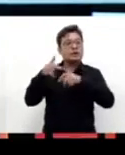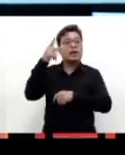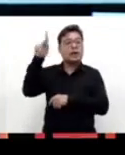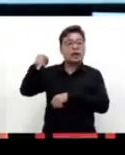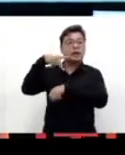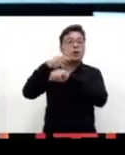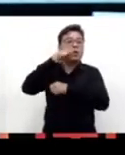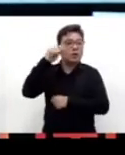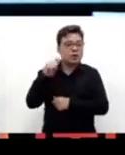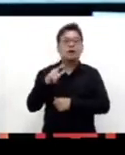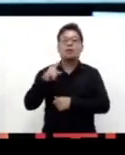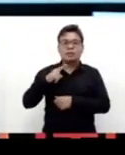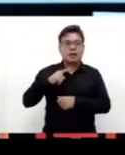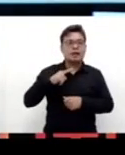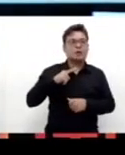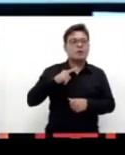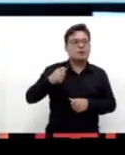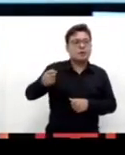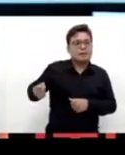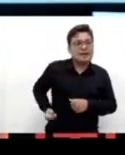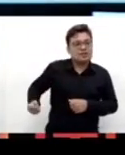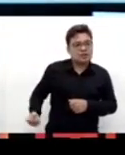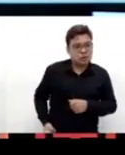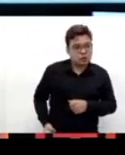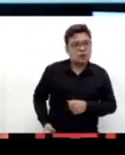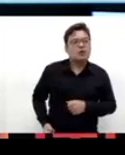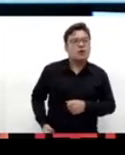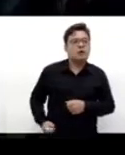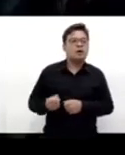embaixador da Ucrânia.